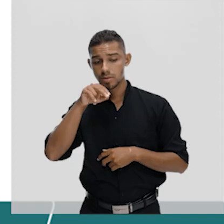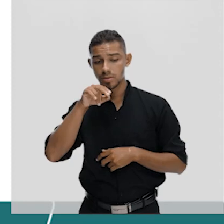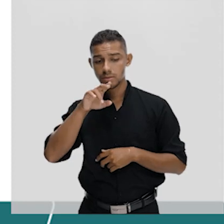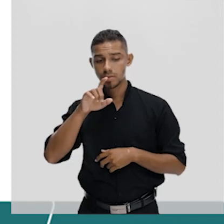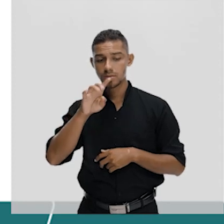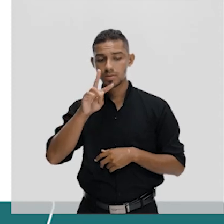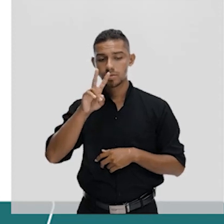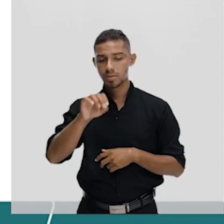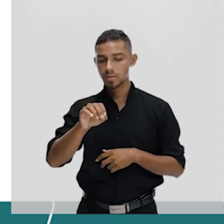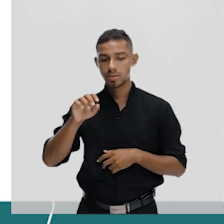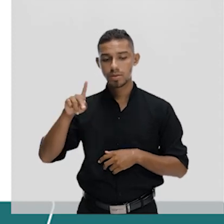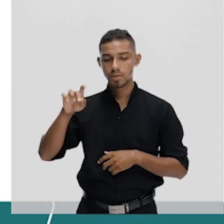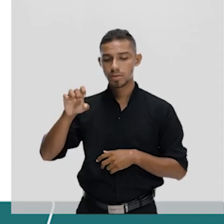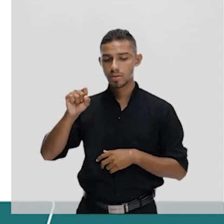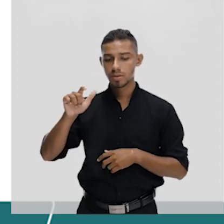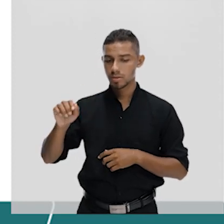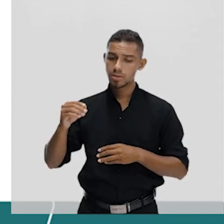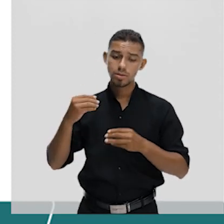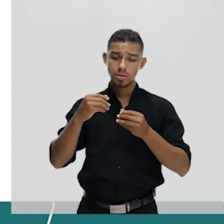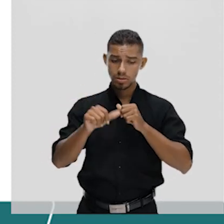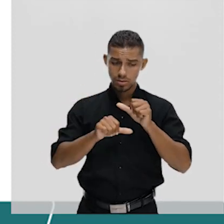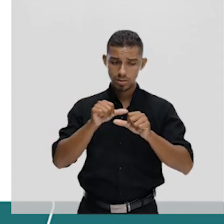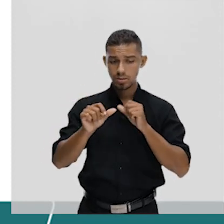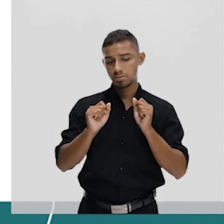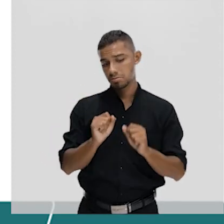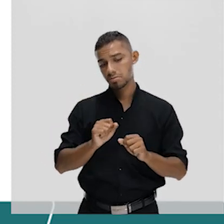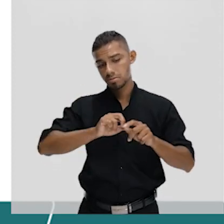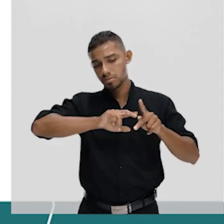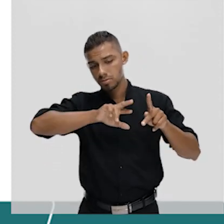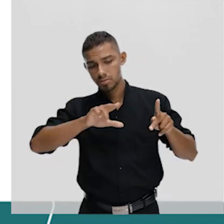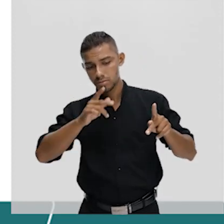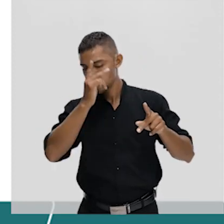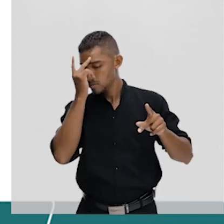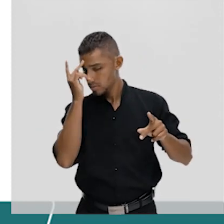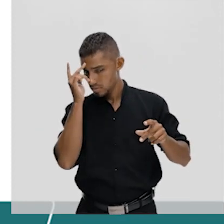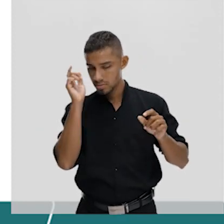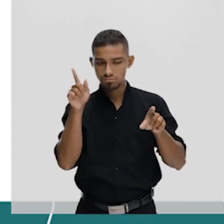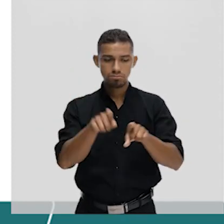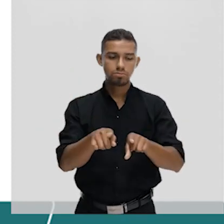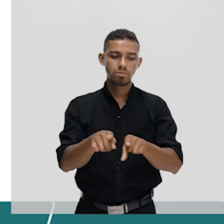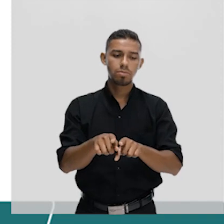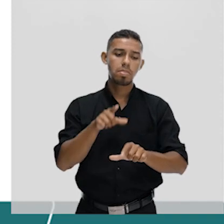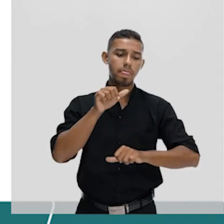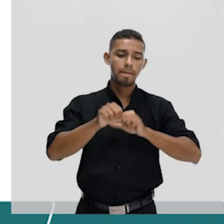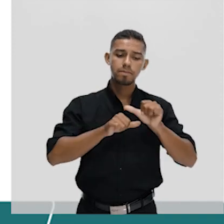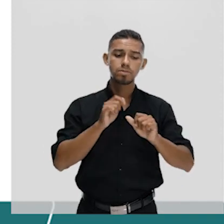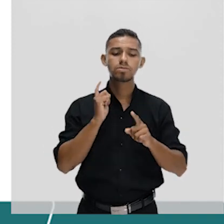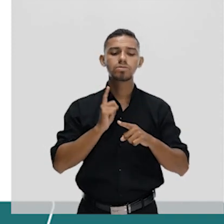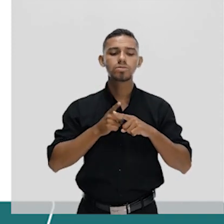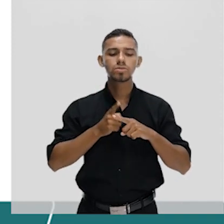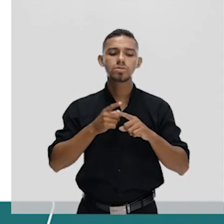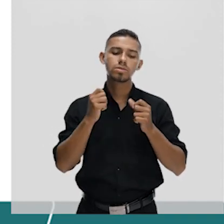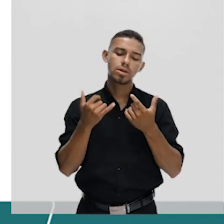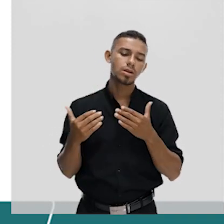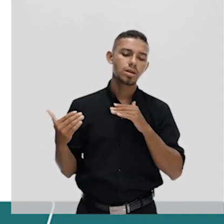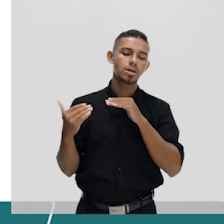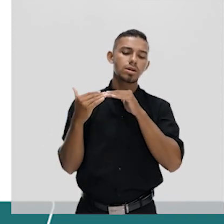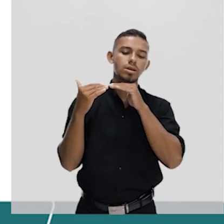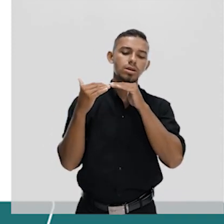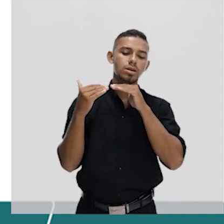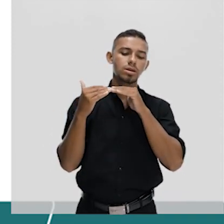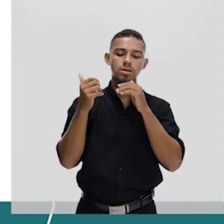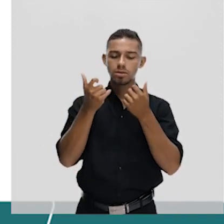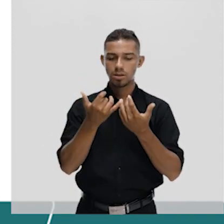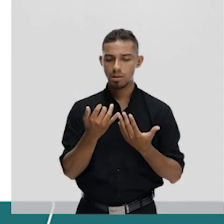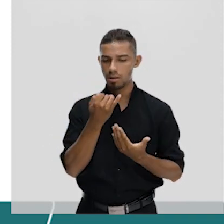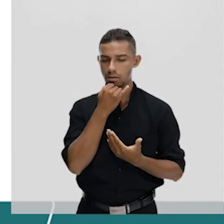pessoal é flexionado. Varia em número e pessoa. Por que ele é flexionado? Porque ele vai concordar, ele está